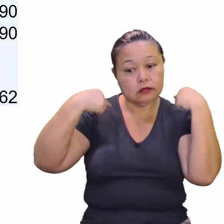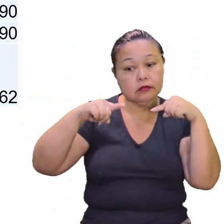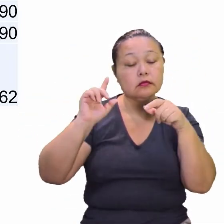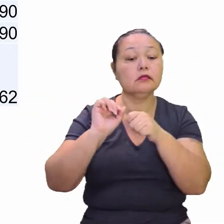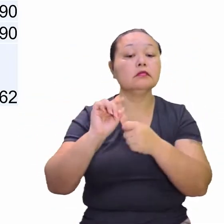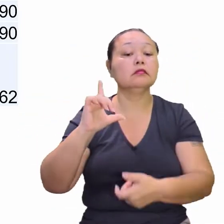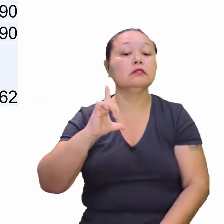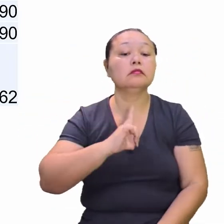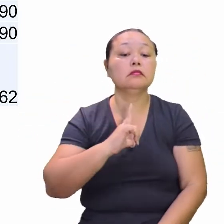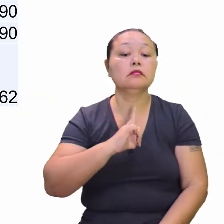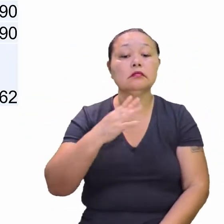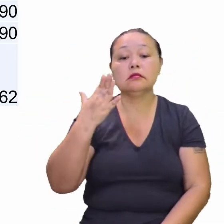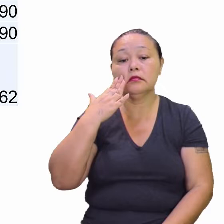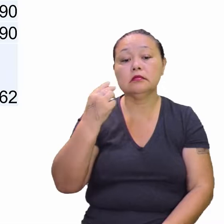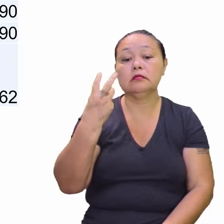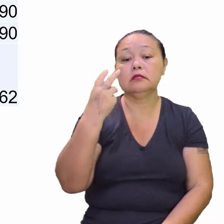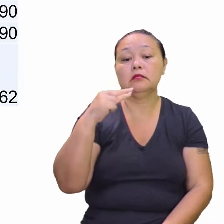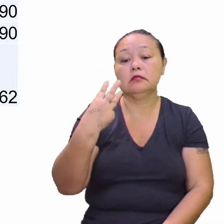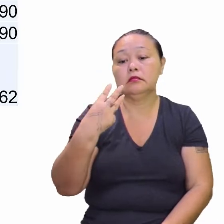a gente observa aí, ó,